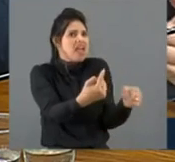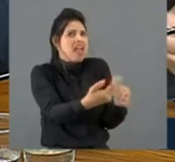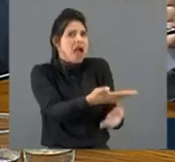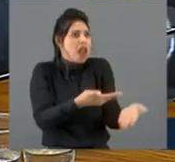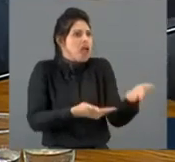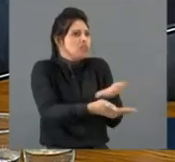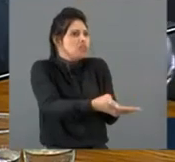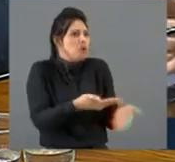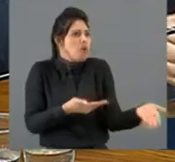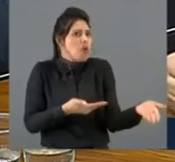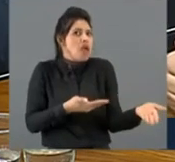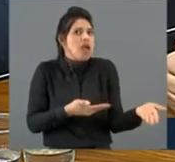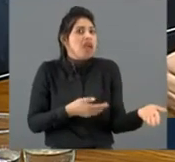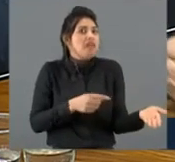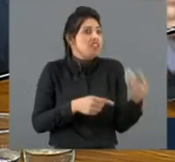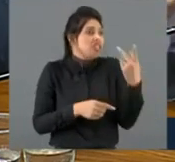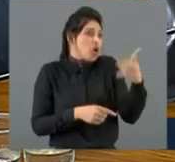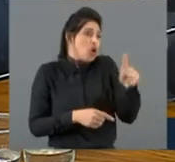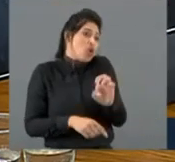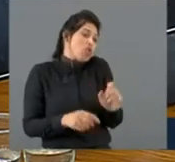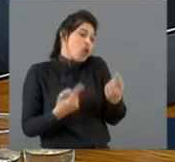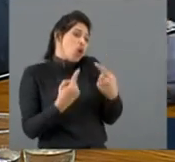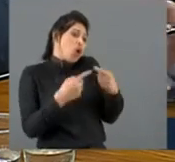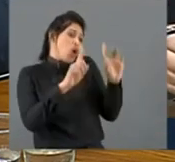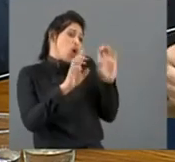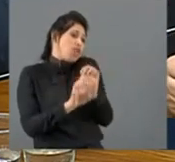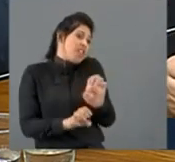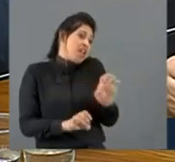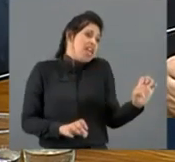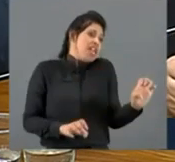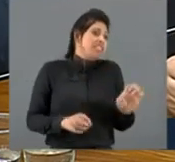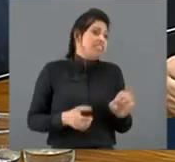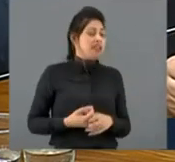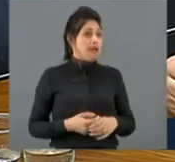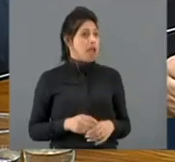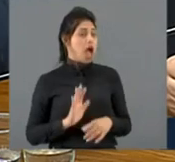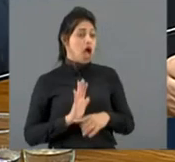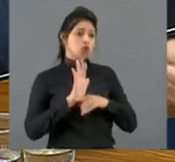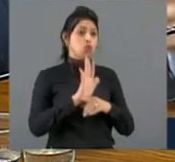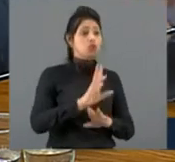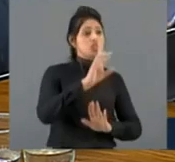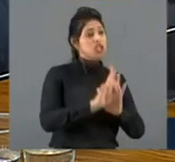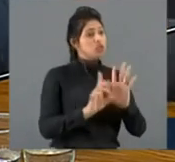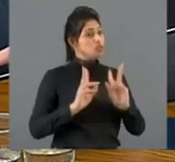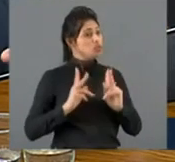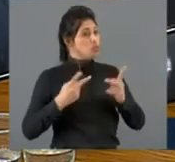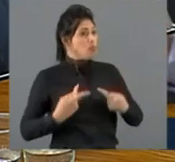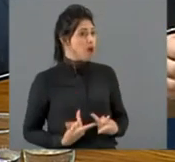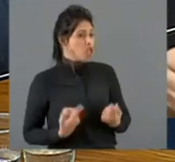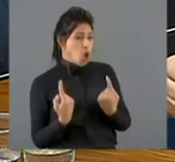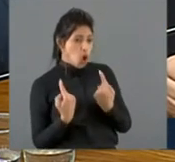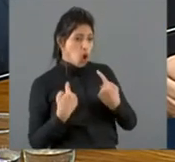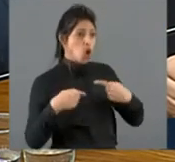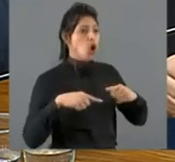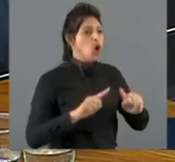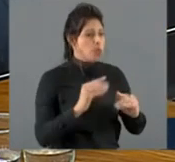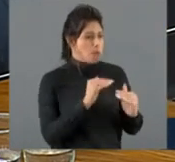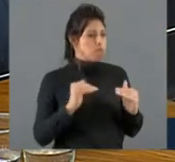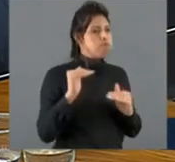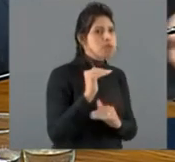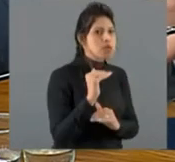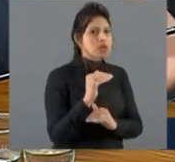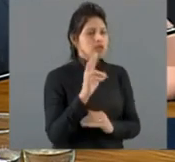sempre diz que é contra a censura, que é a favor de direitos humanos, que é contra abusos de autoridade. A